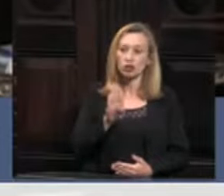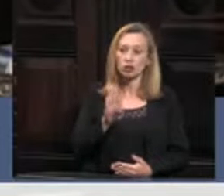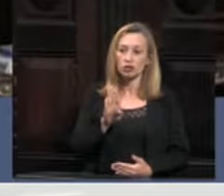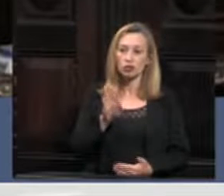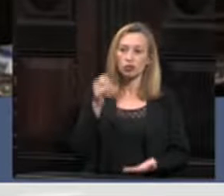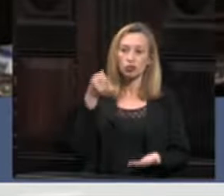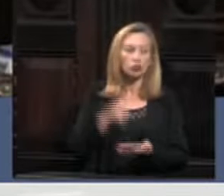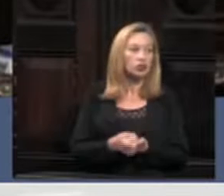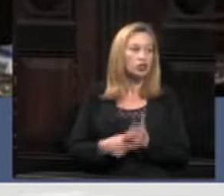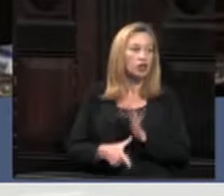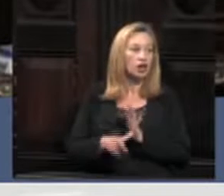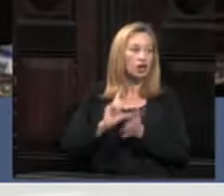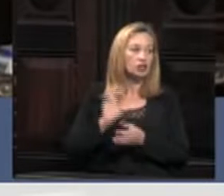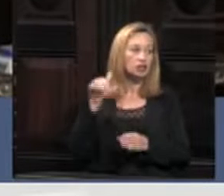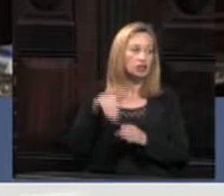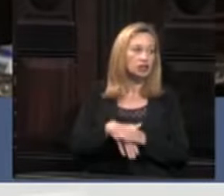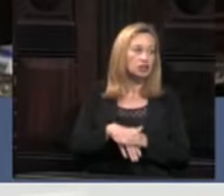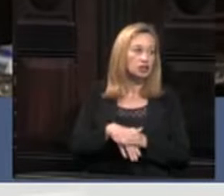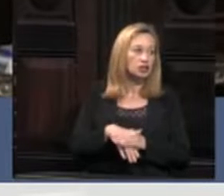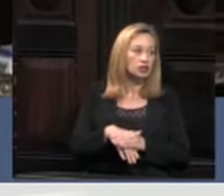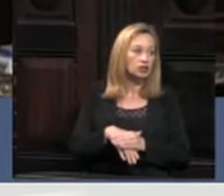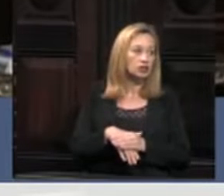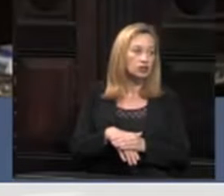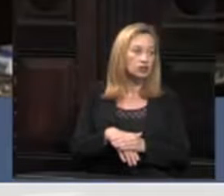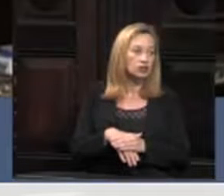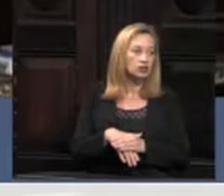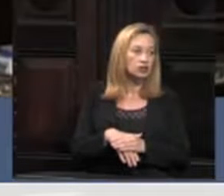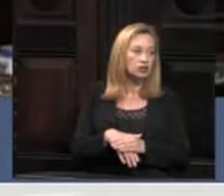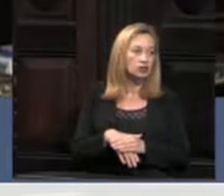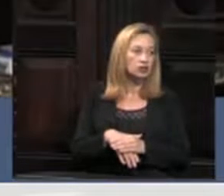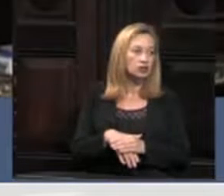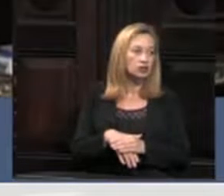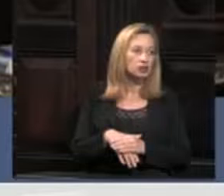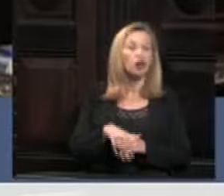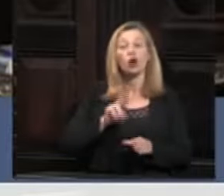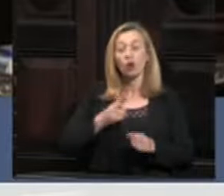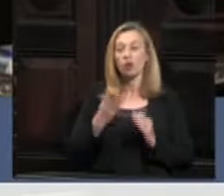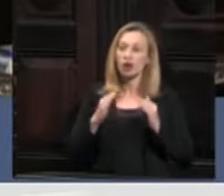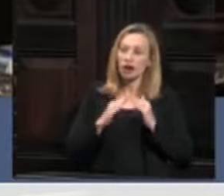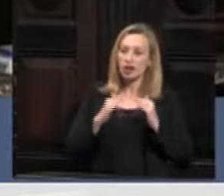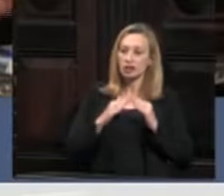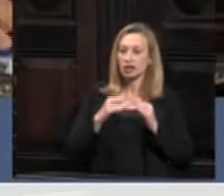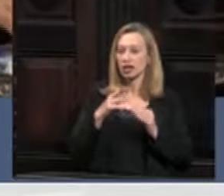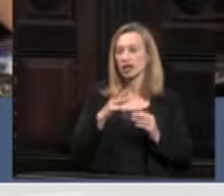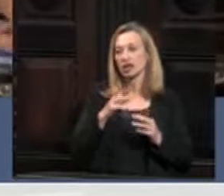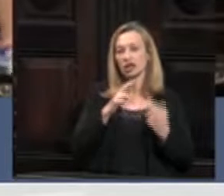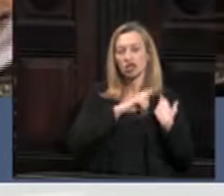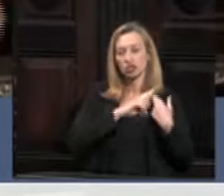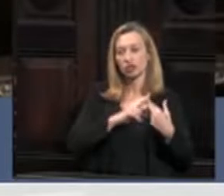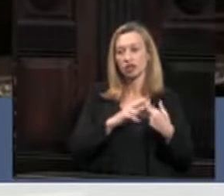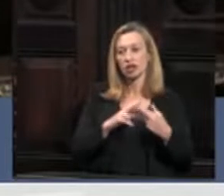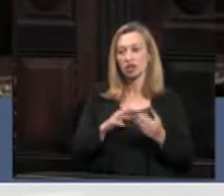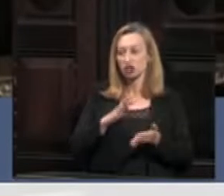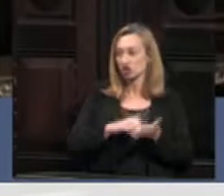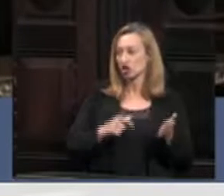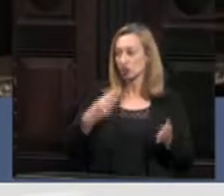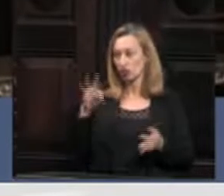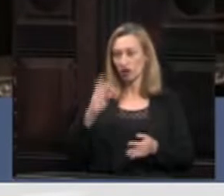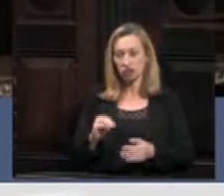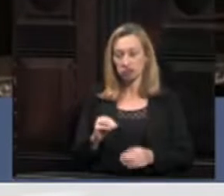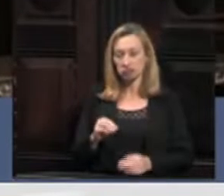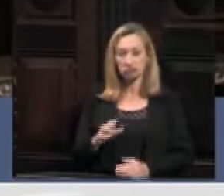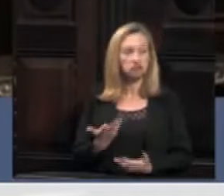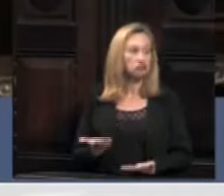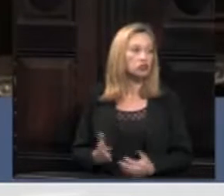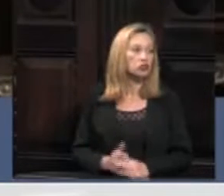eleição. Admitir, ou esta casa se fazer respeitar, derrubando esse veto. Não vejo, senhor